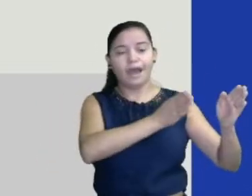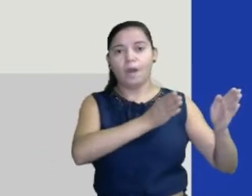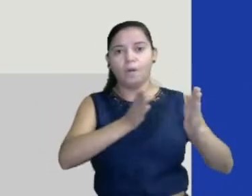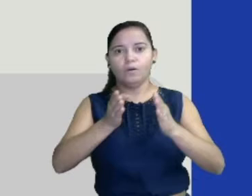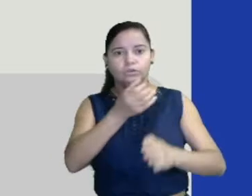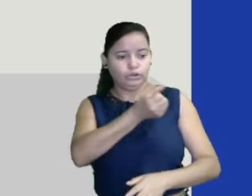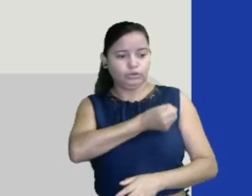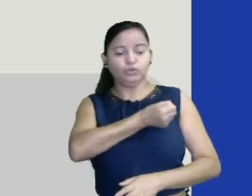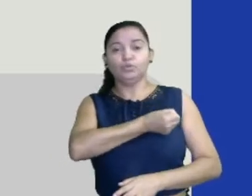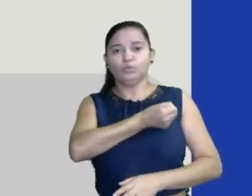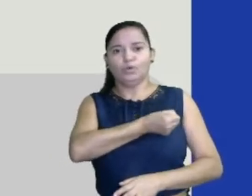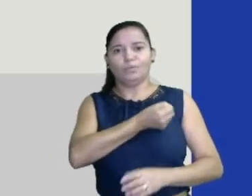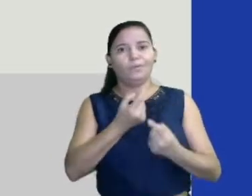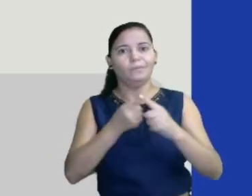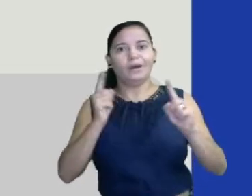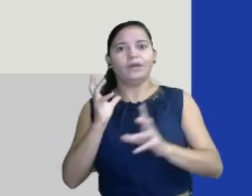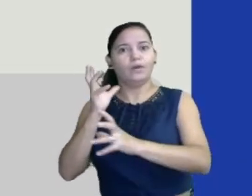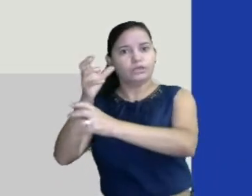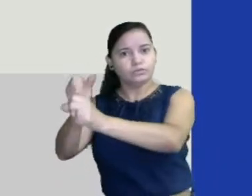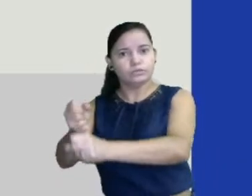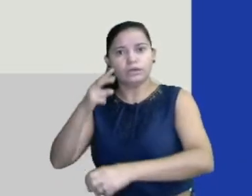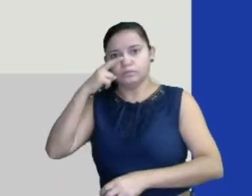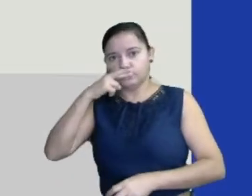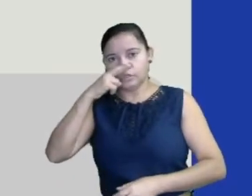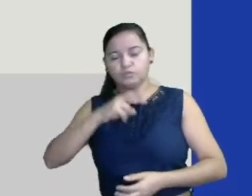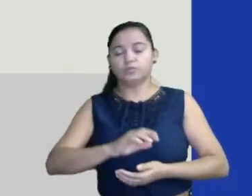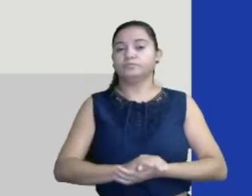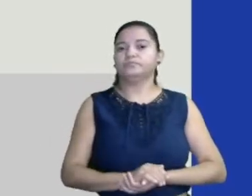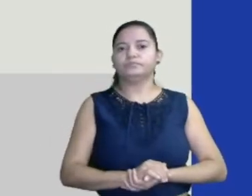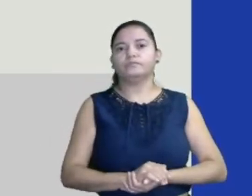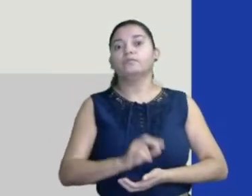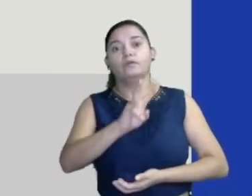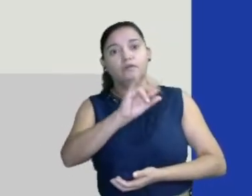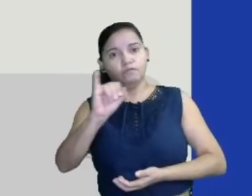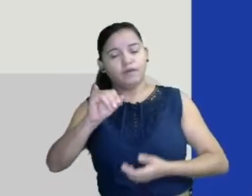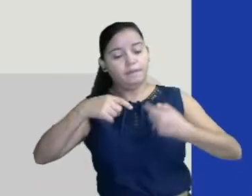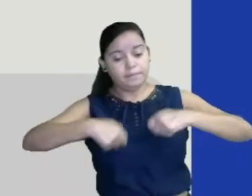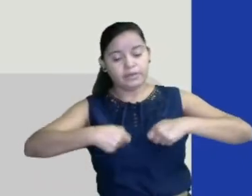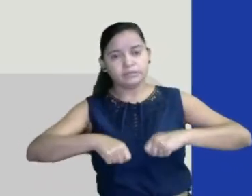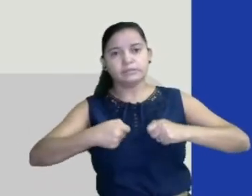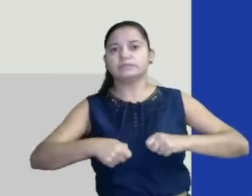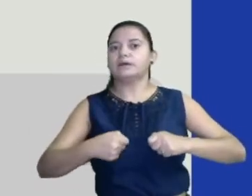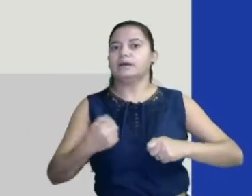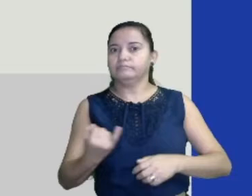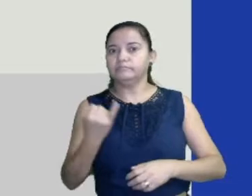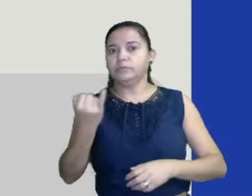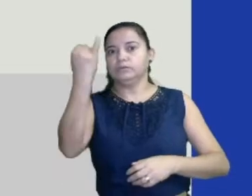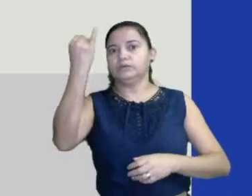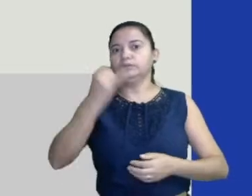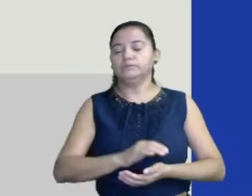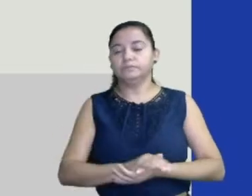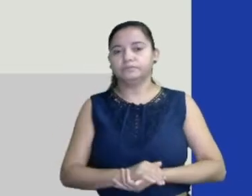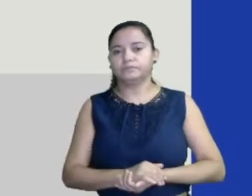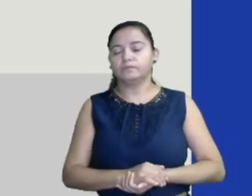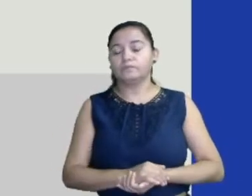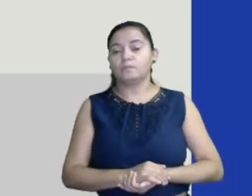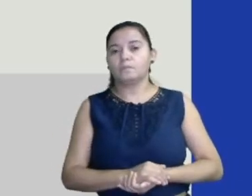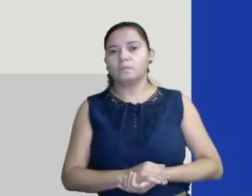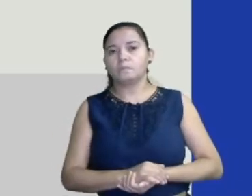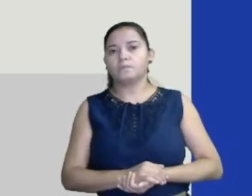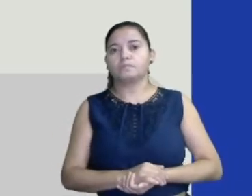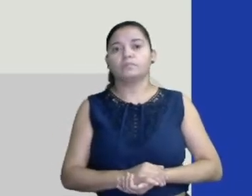não se altera foca aí nessa propriedade ainda precisar muito dela para resolução desse problema Olha aí a dica em